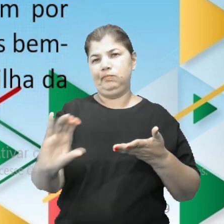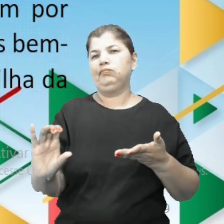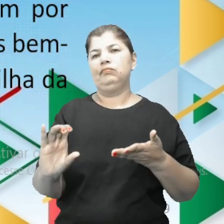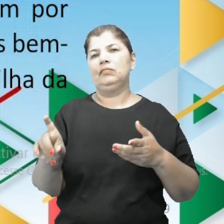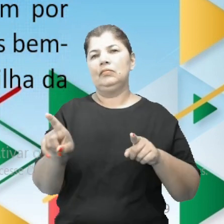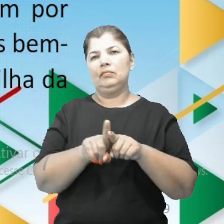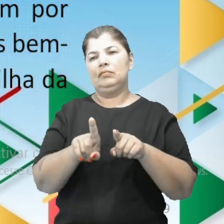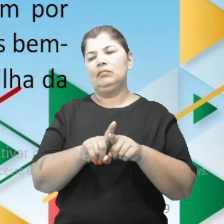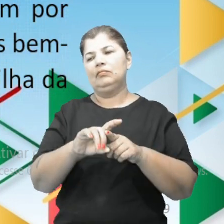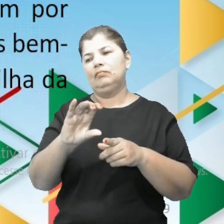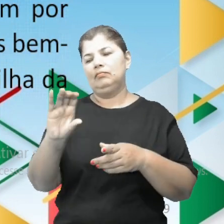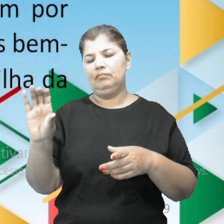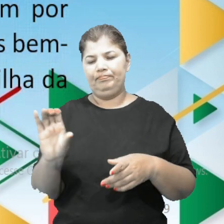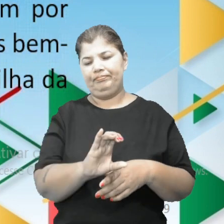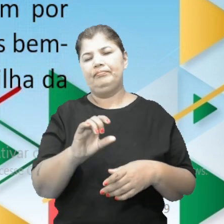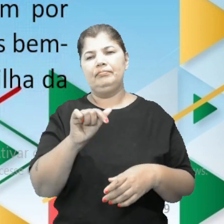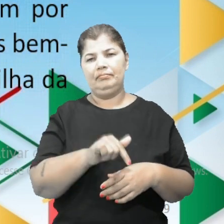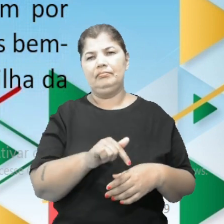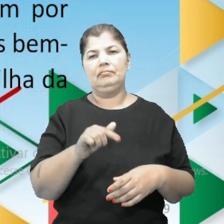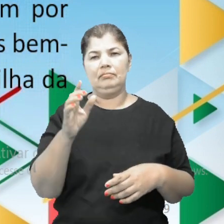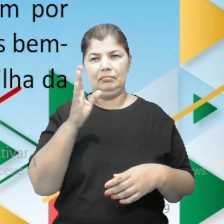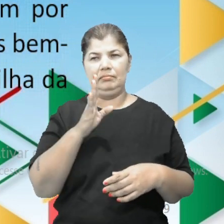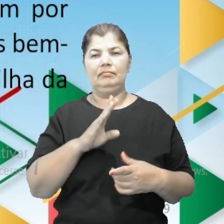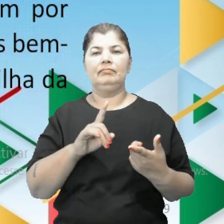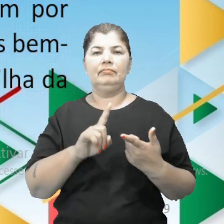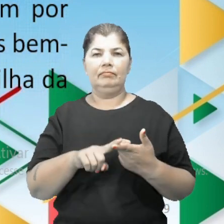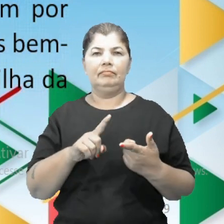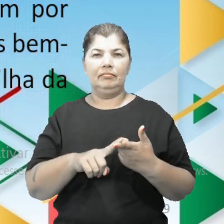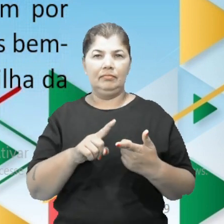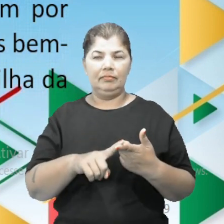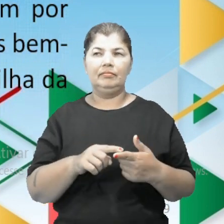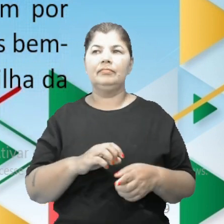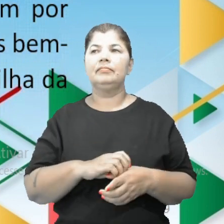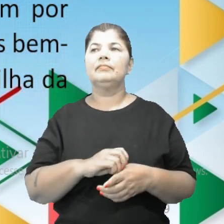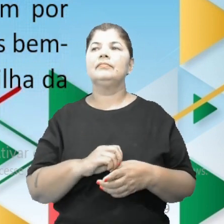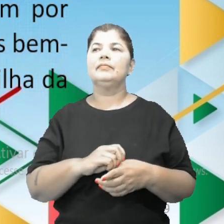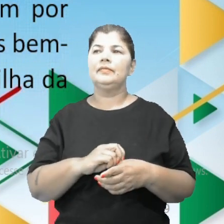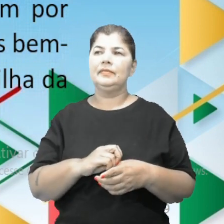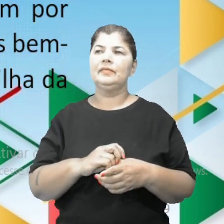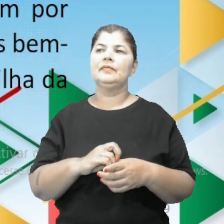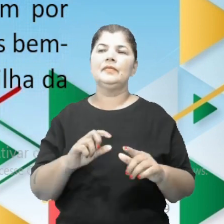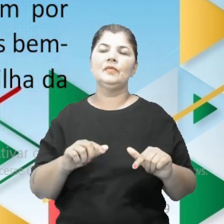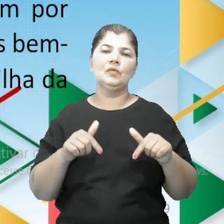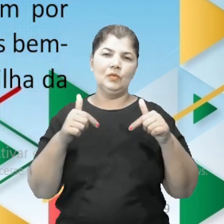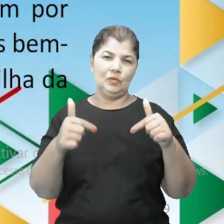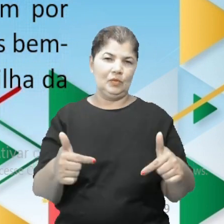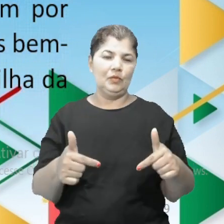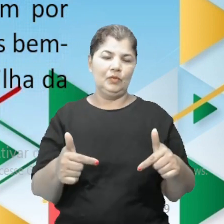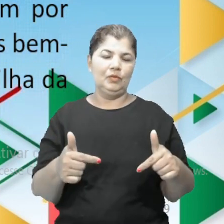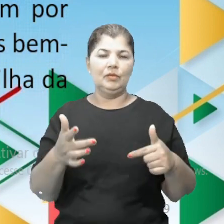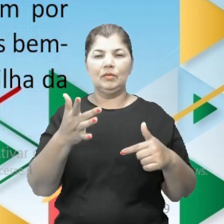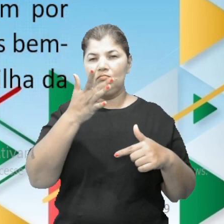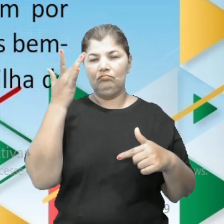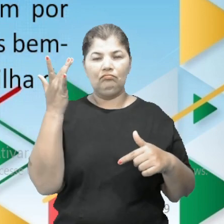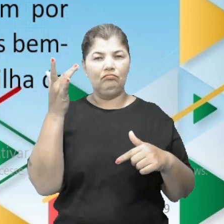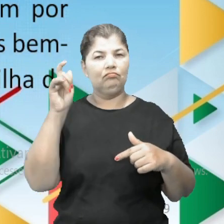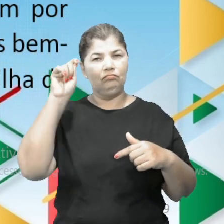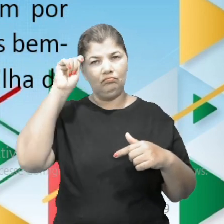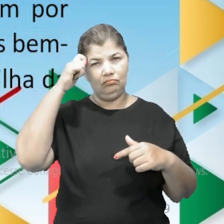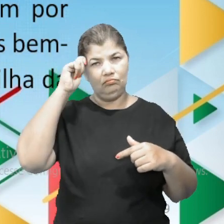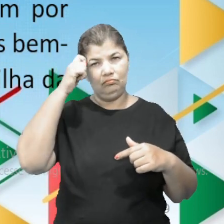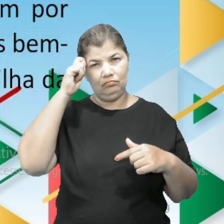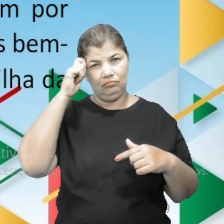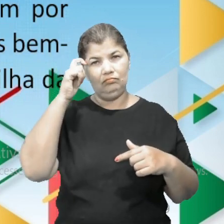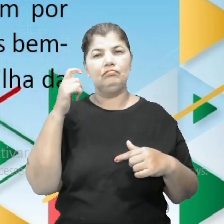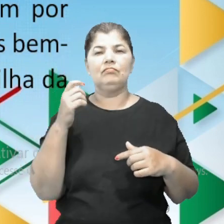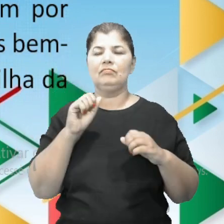aqui, né? Tivemos que pagar a indenização. Então, as lutas vitoriosas dos negros escravizados no